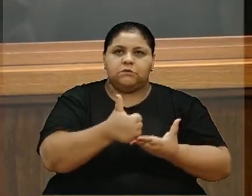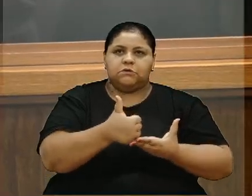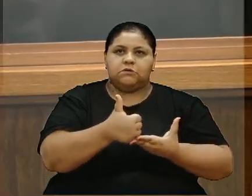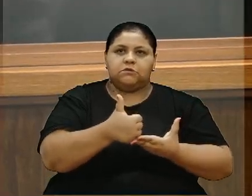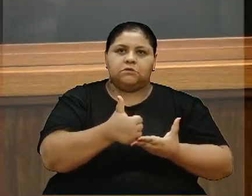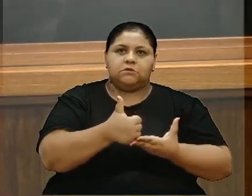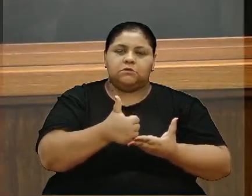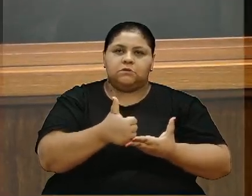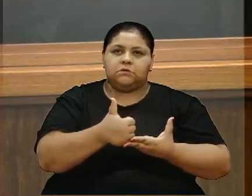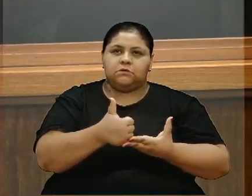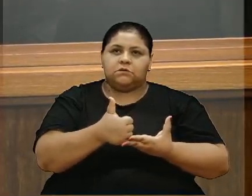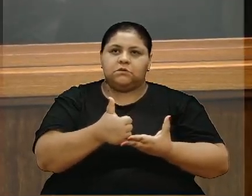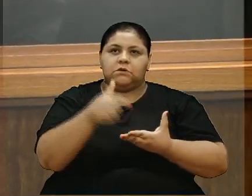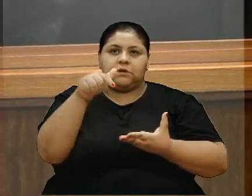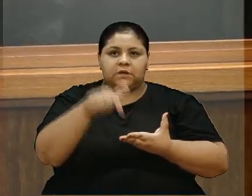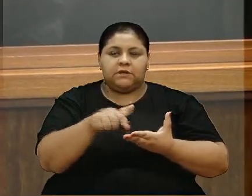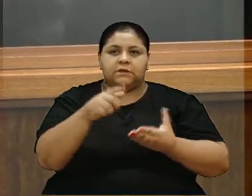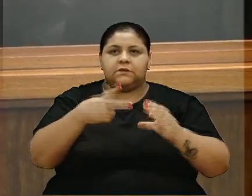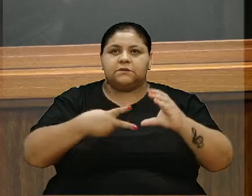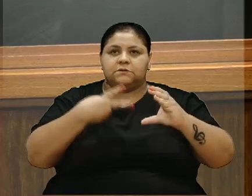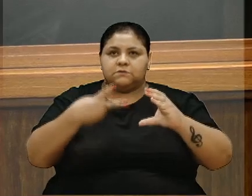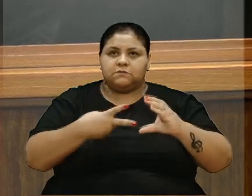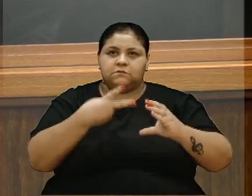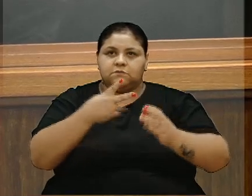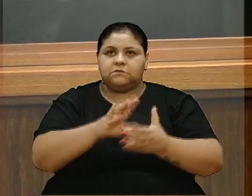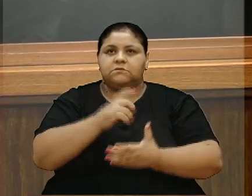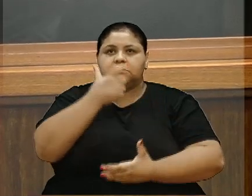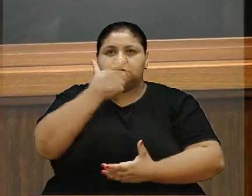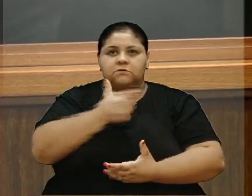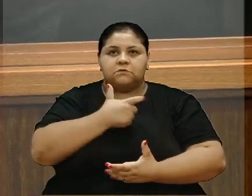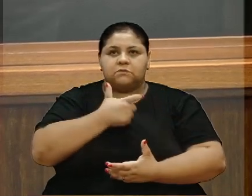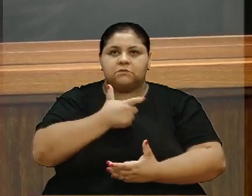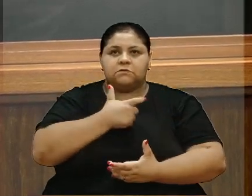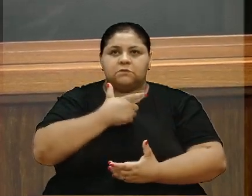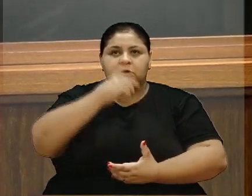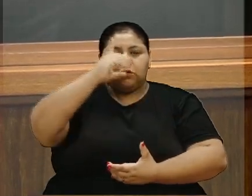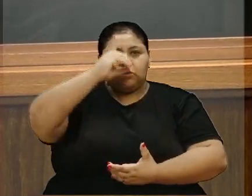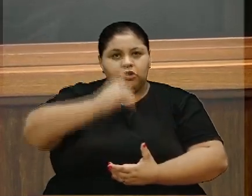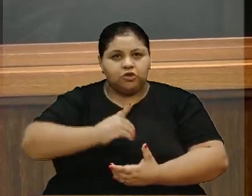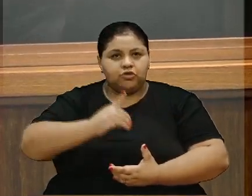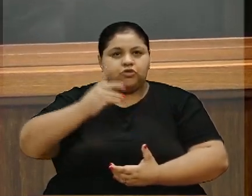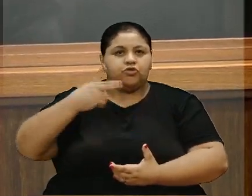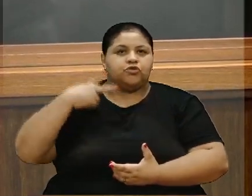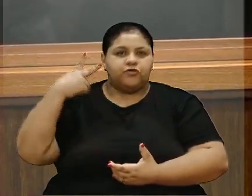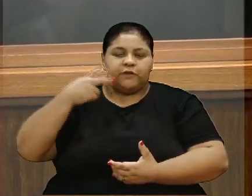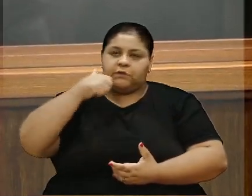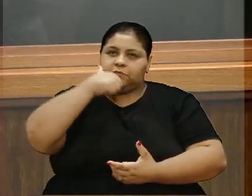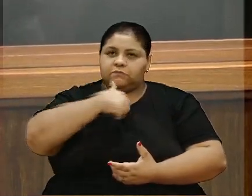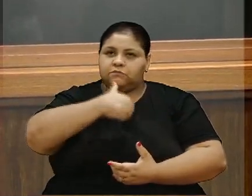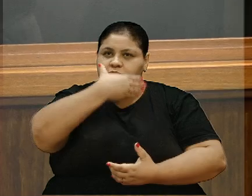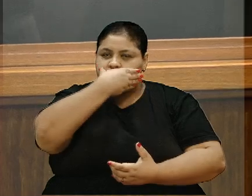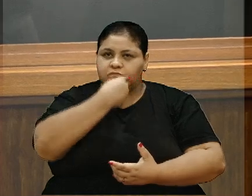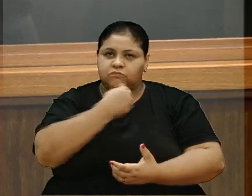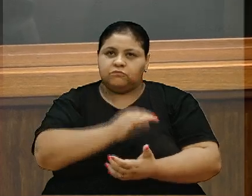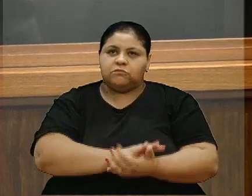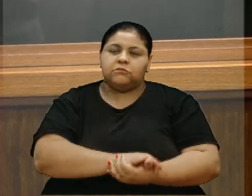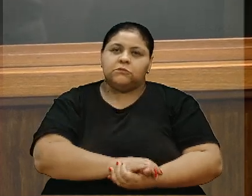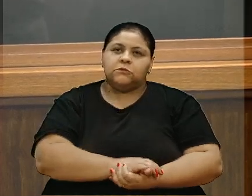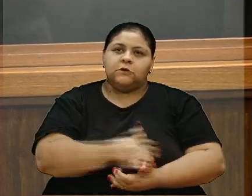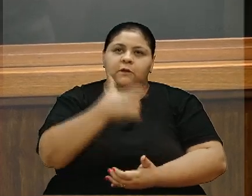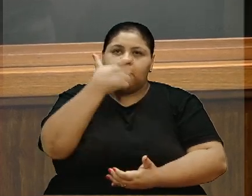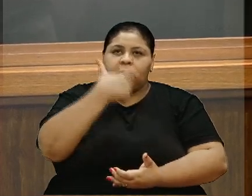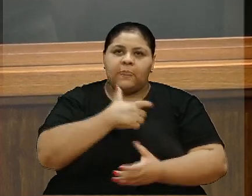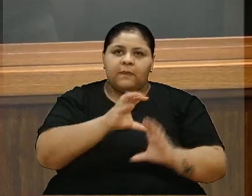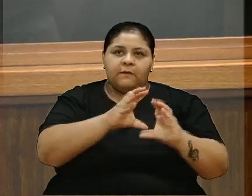que surgir aqui na Câmara de Vereadores, Eu acho que é um direito do vereador e da vereadora, e acho que é uma